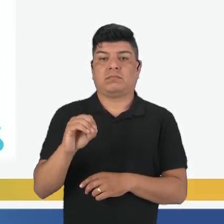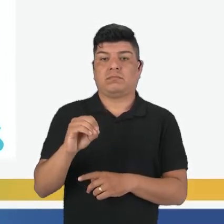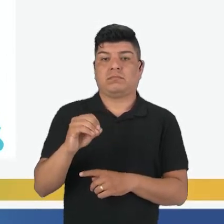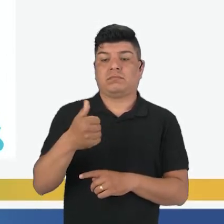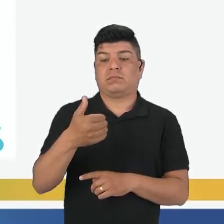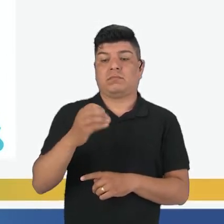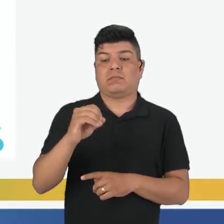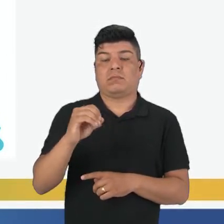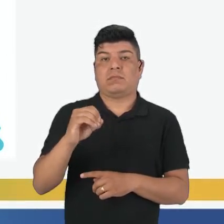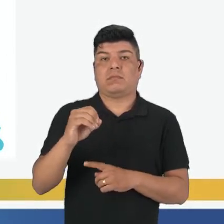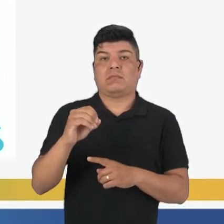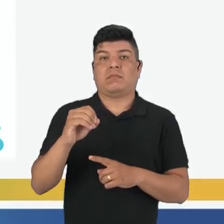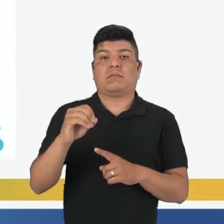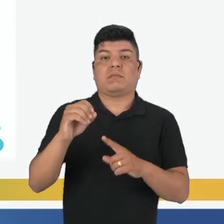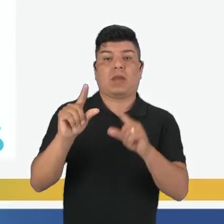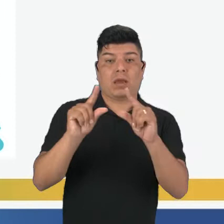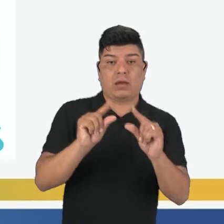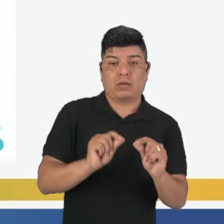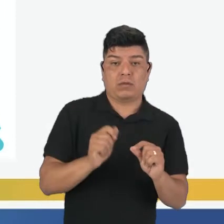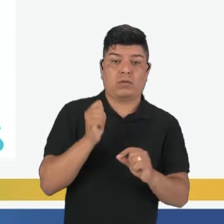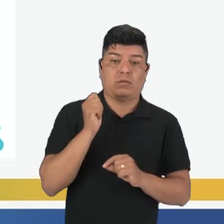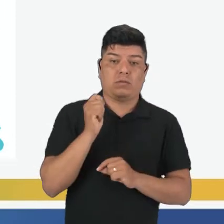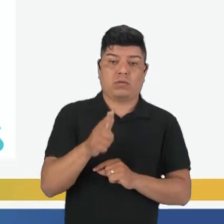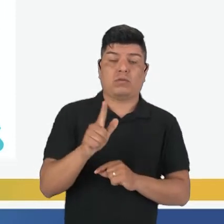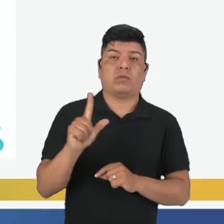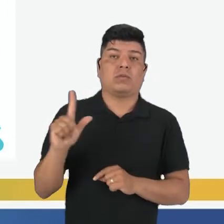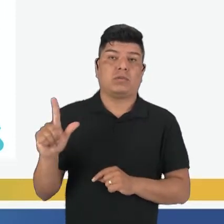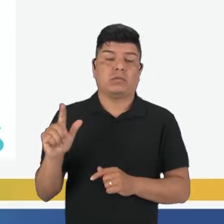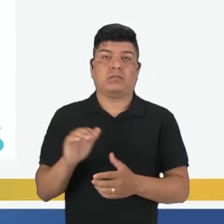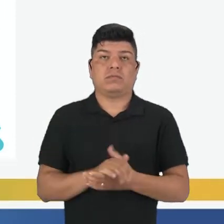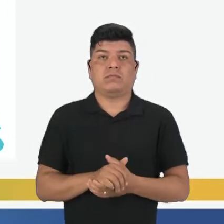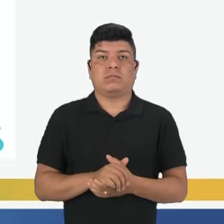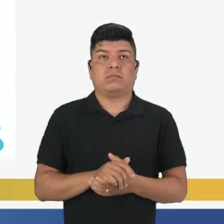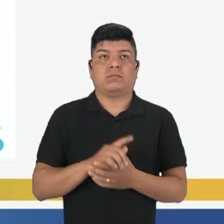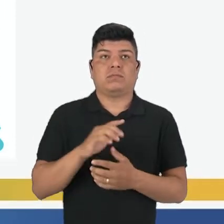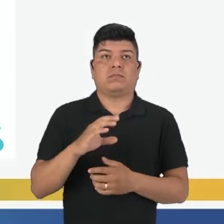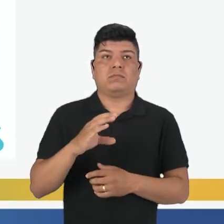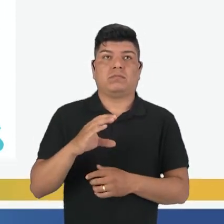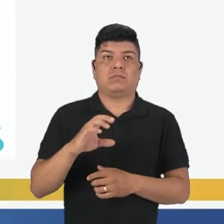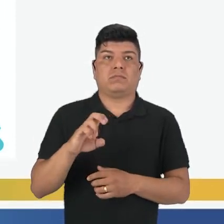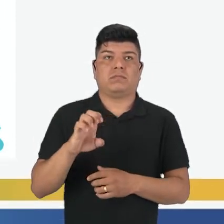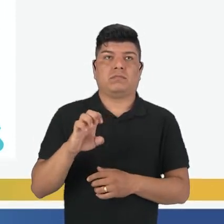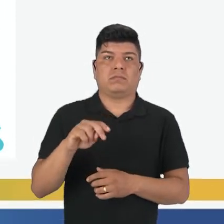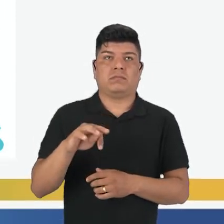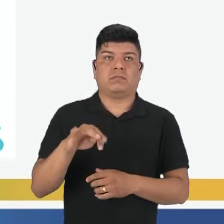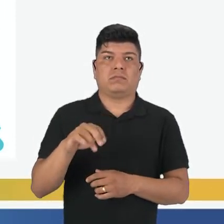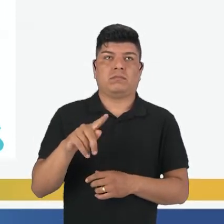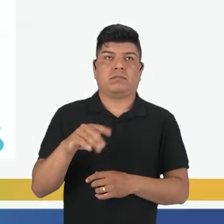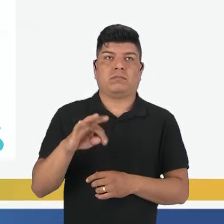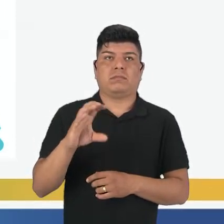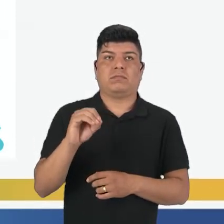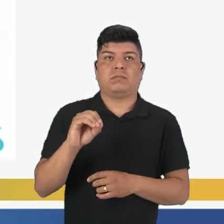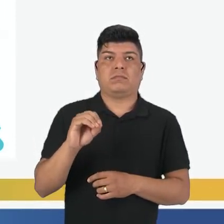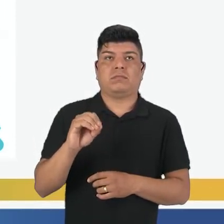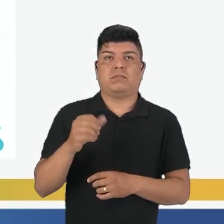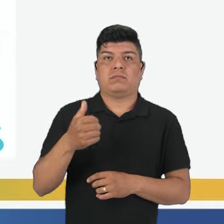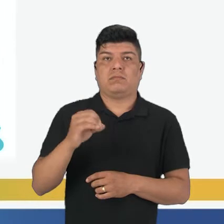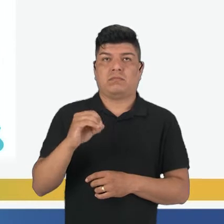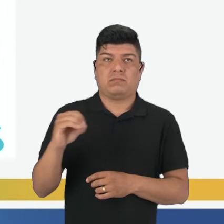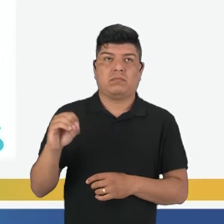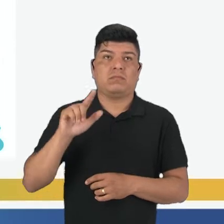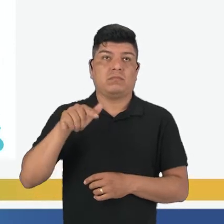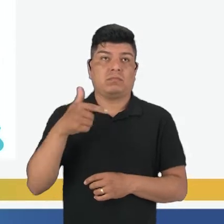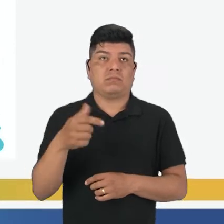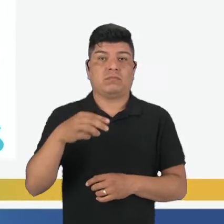vezes menor do que 1 litro. O centilitro é 100 vezes menor do que o litro e o mililitro